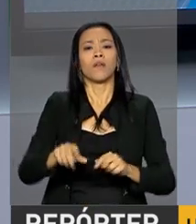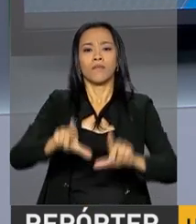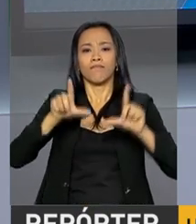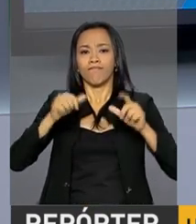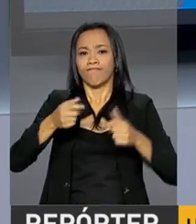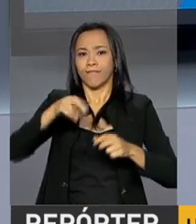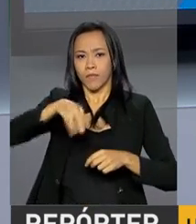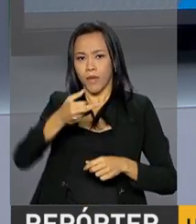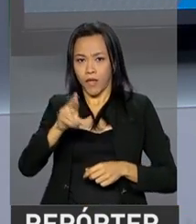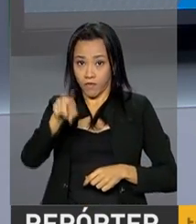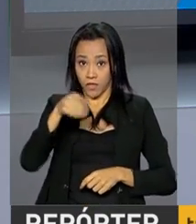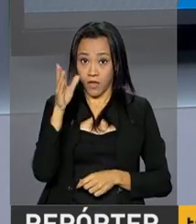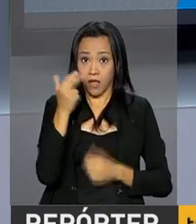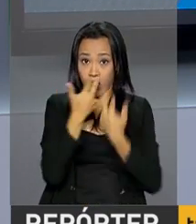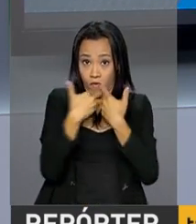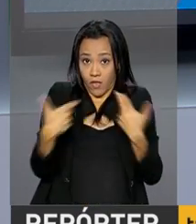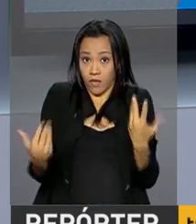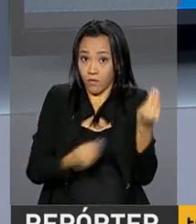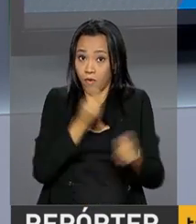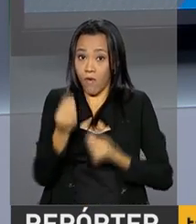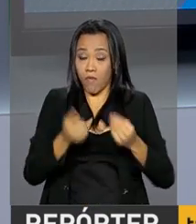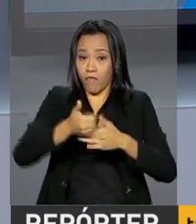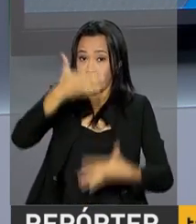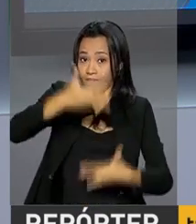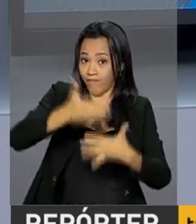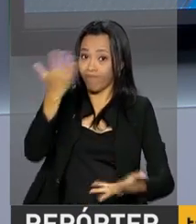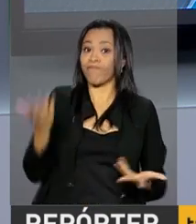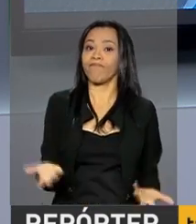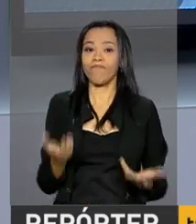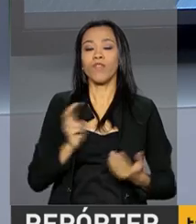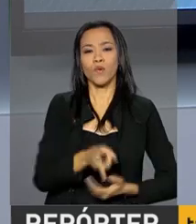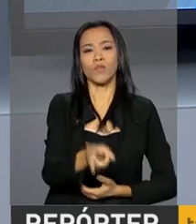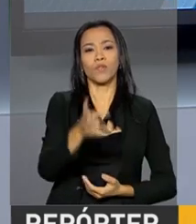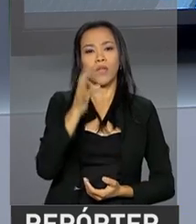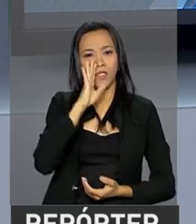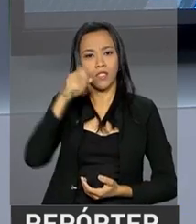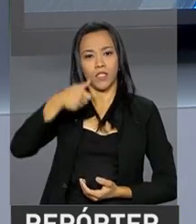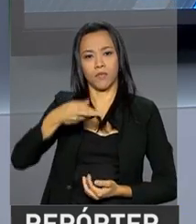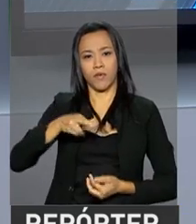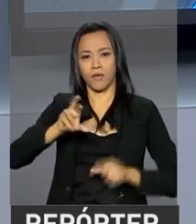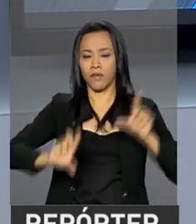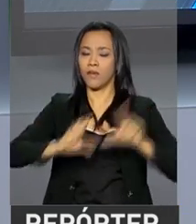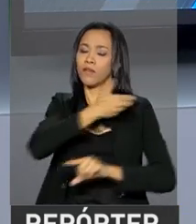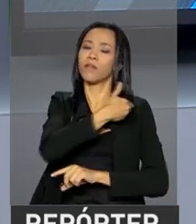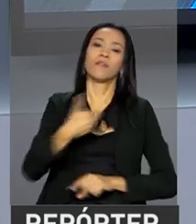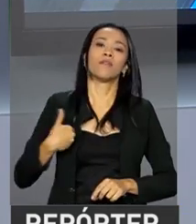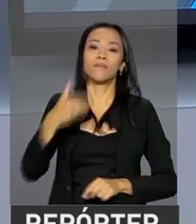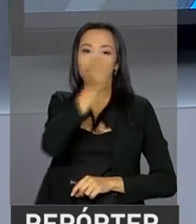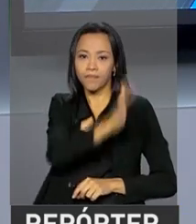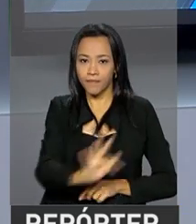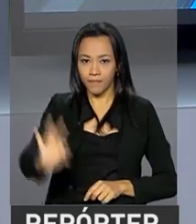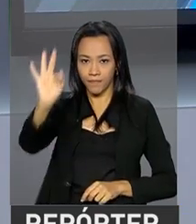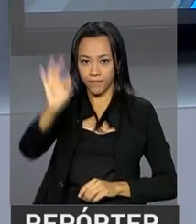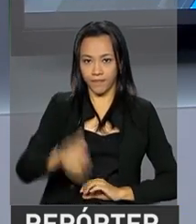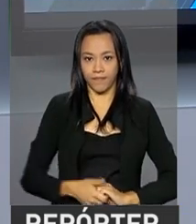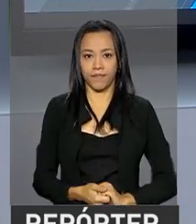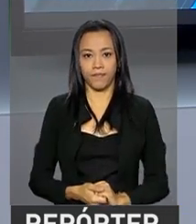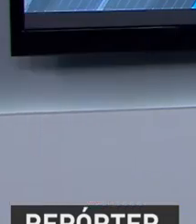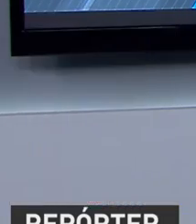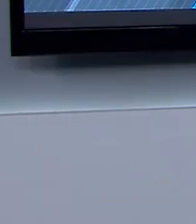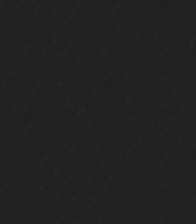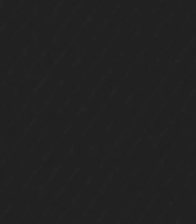NBR acompanha as novidades também Pelas nossas redes sociais e continue com a gente aqui na NBR a TV do Governo